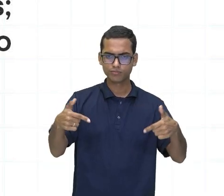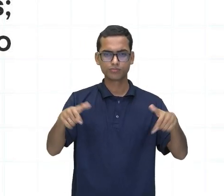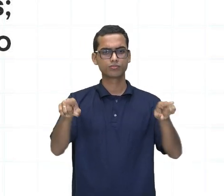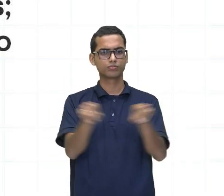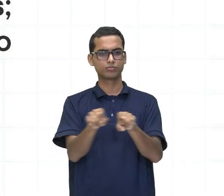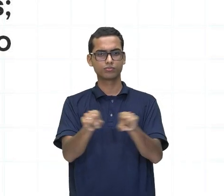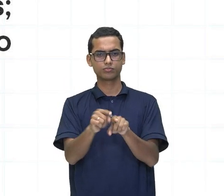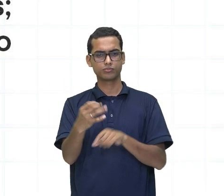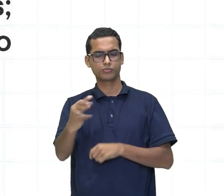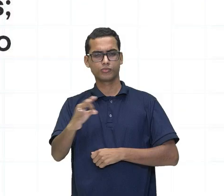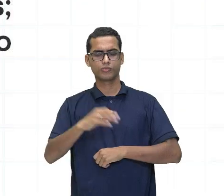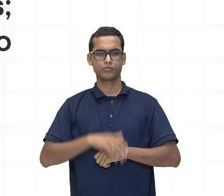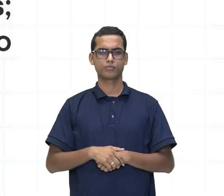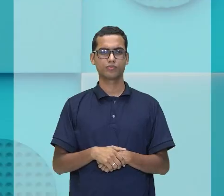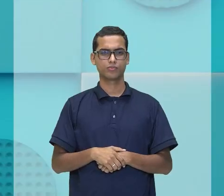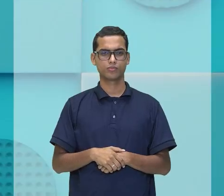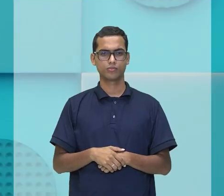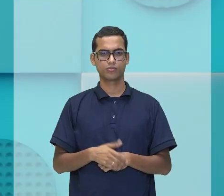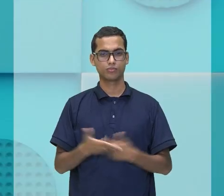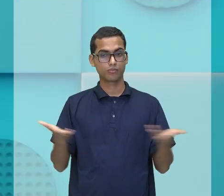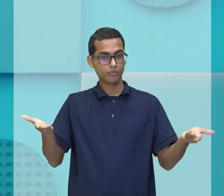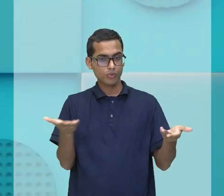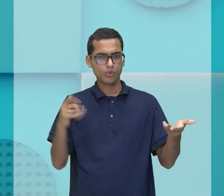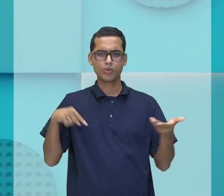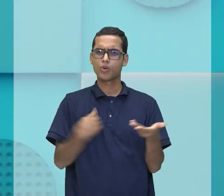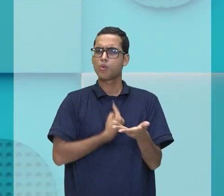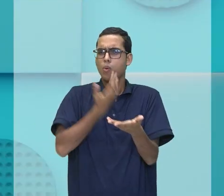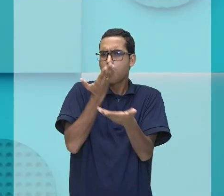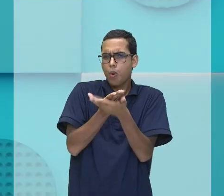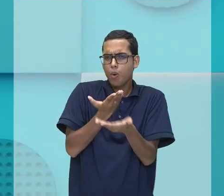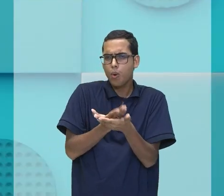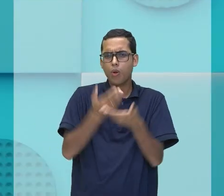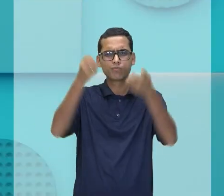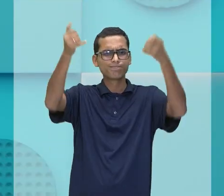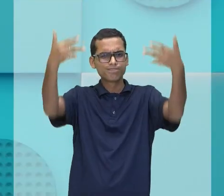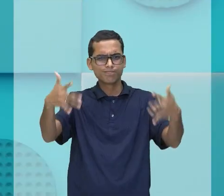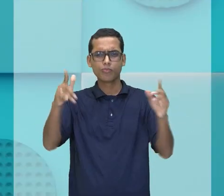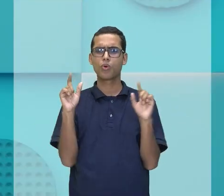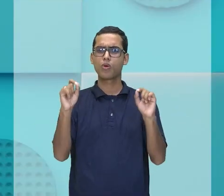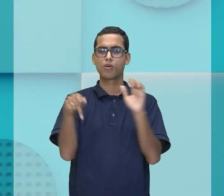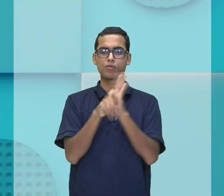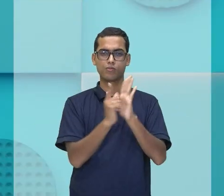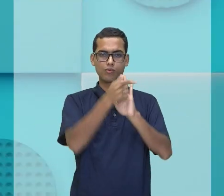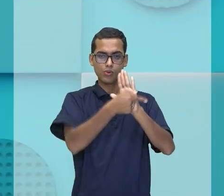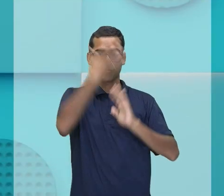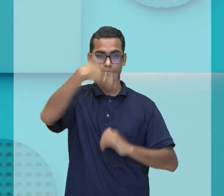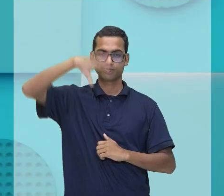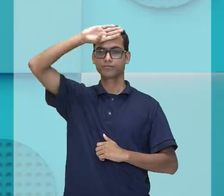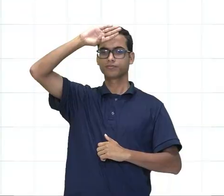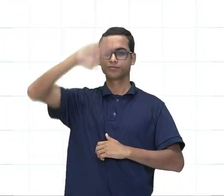e atos. Muito bem, então hoje nós vamos trabalhar o gênero dramático.